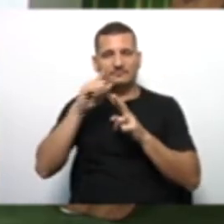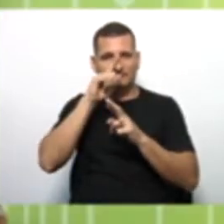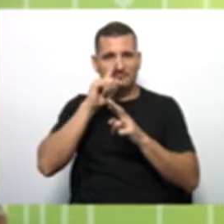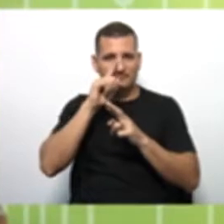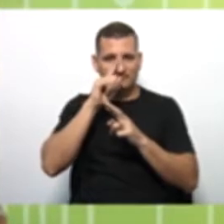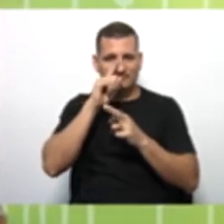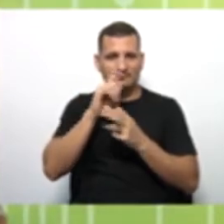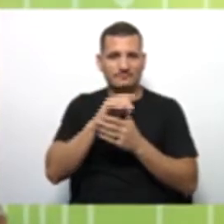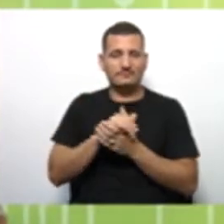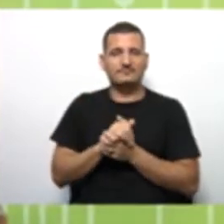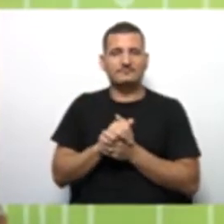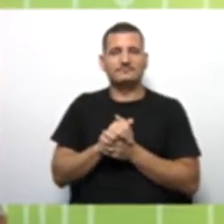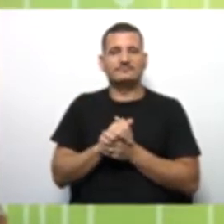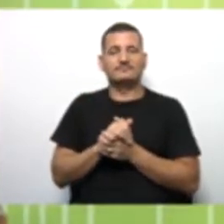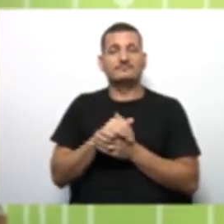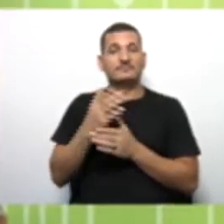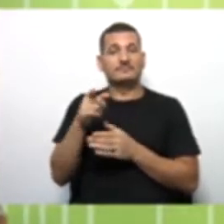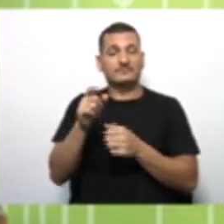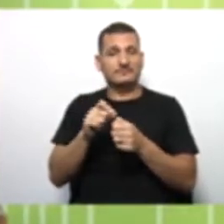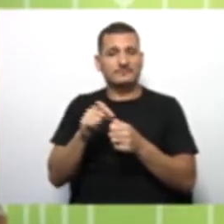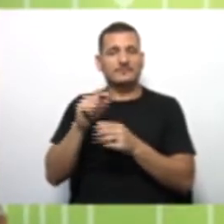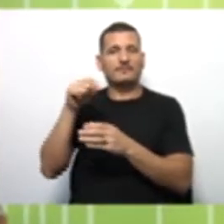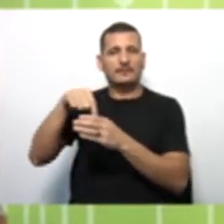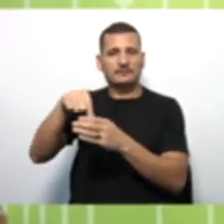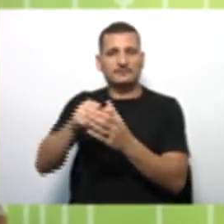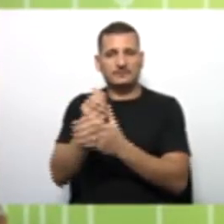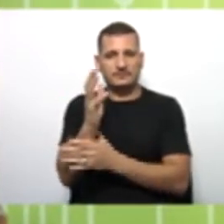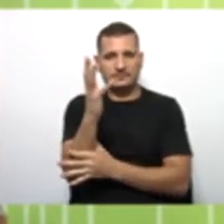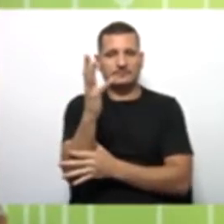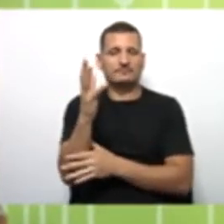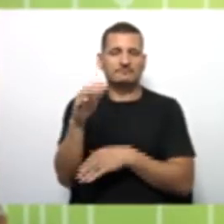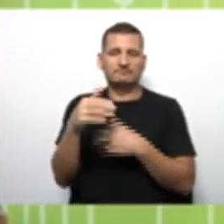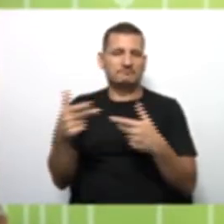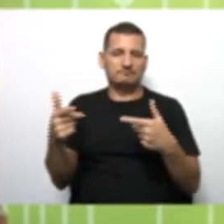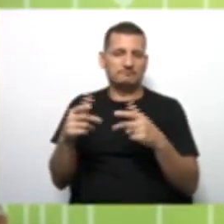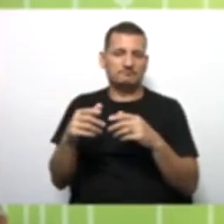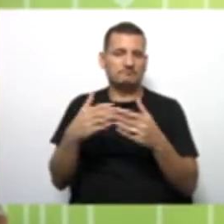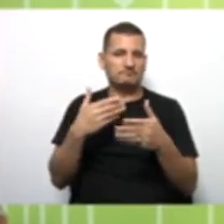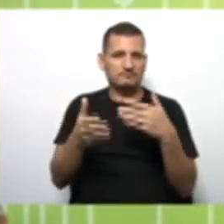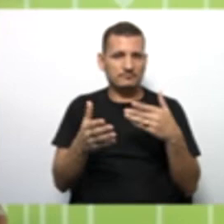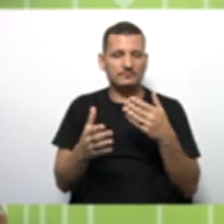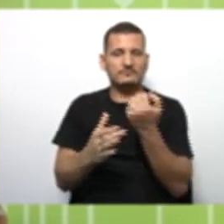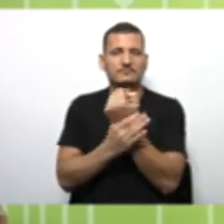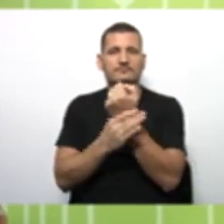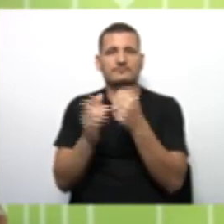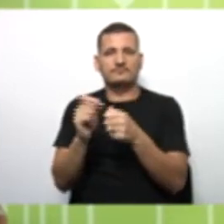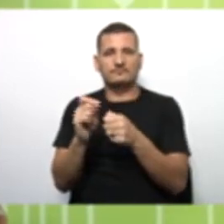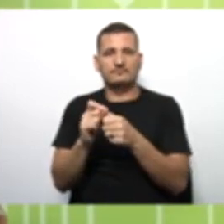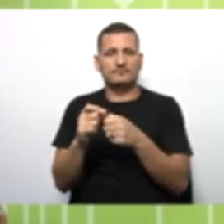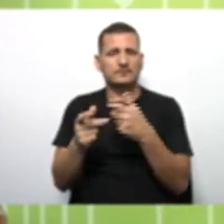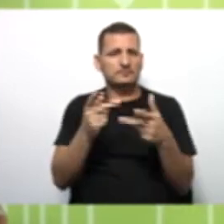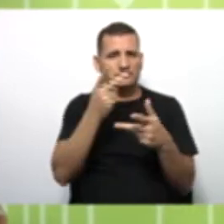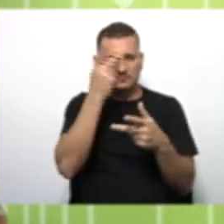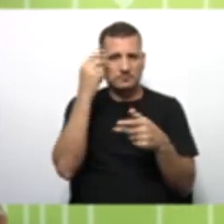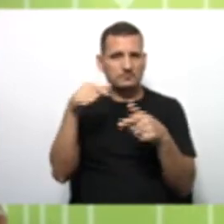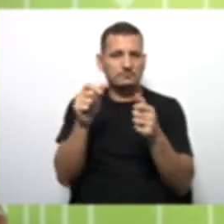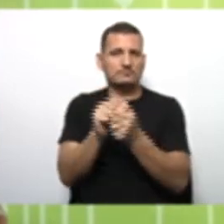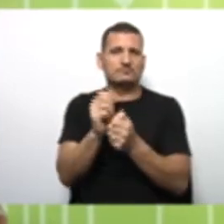estrutura analítica, ou seja, a gente vai desenhar, fazer um desenho do nosso risco, tá? Professor, a geada é